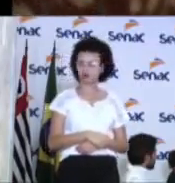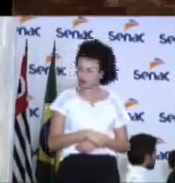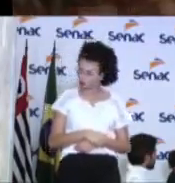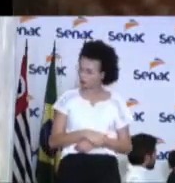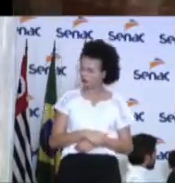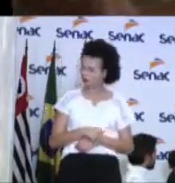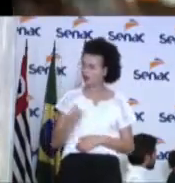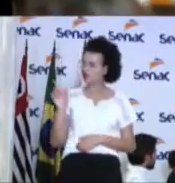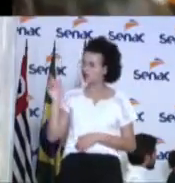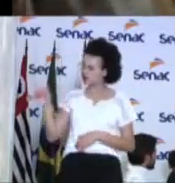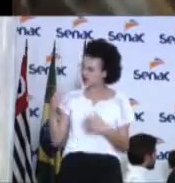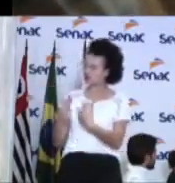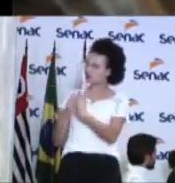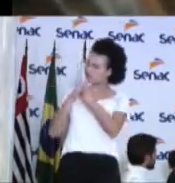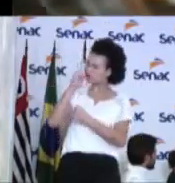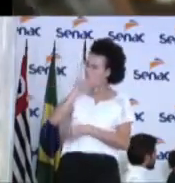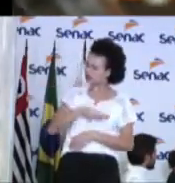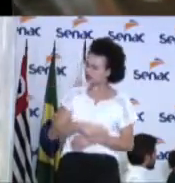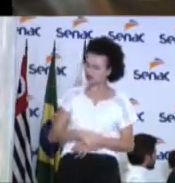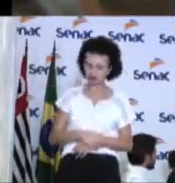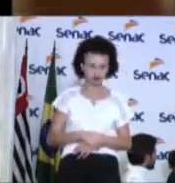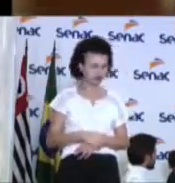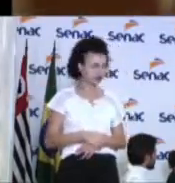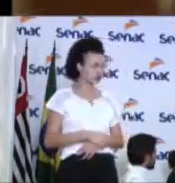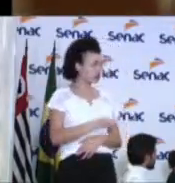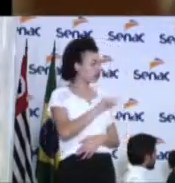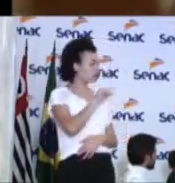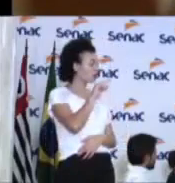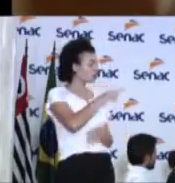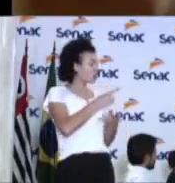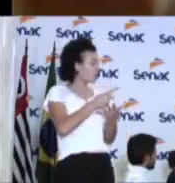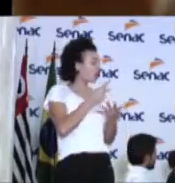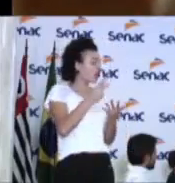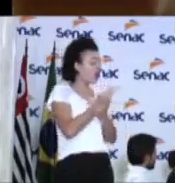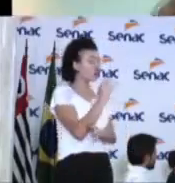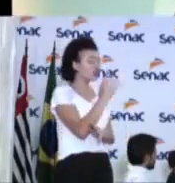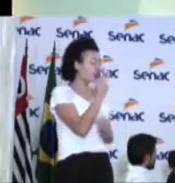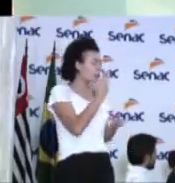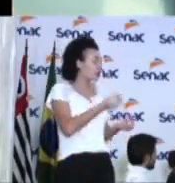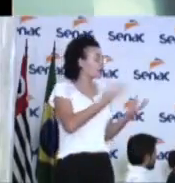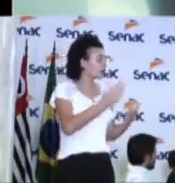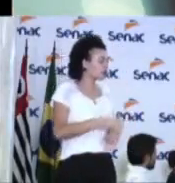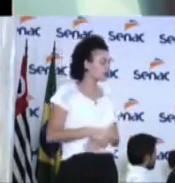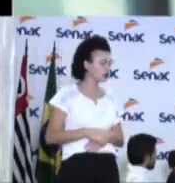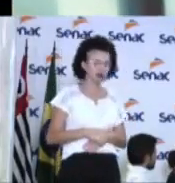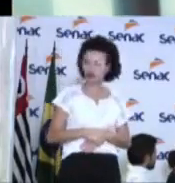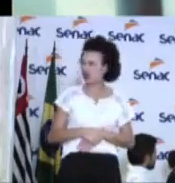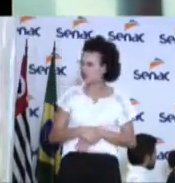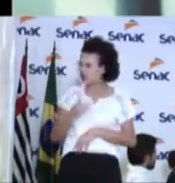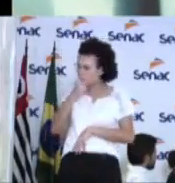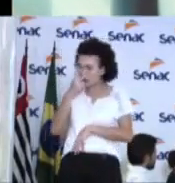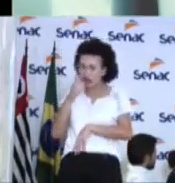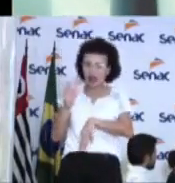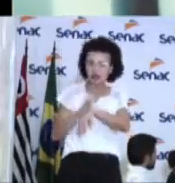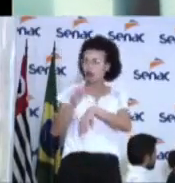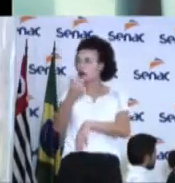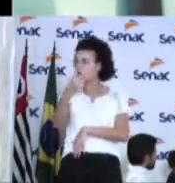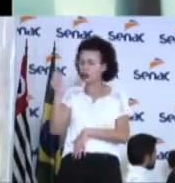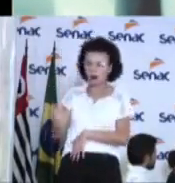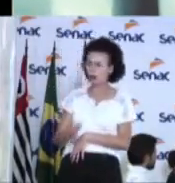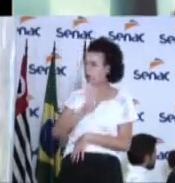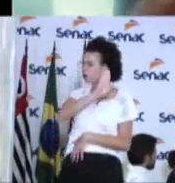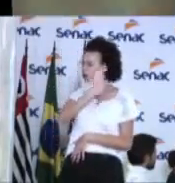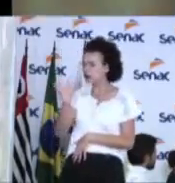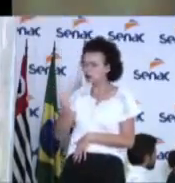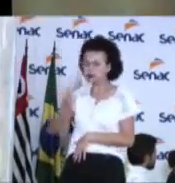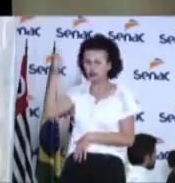Você é um grosseiro. E você é um erro grotesco da natureza, cara. E você é a pessoa mais grossa que eu já vi na minha vida inteira, a vida inteira. Eu tenho